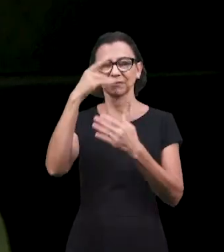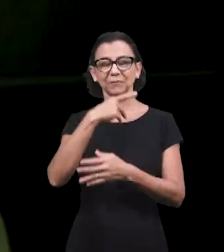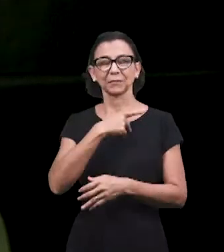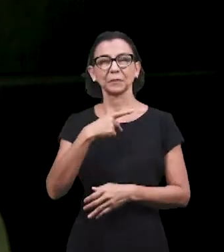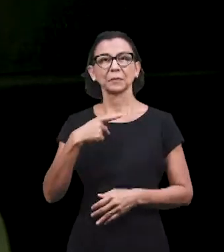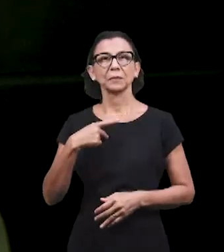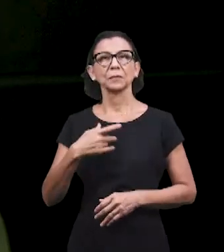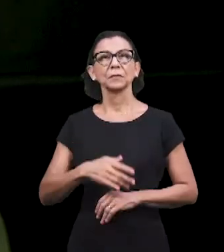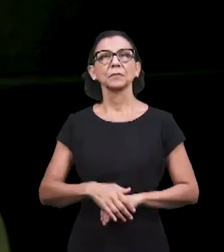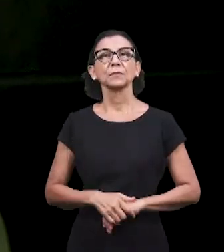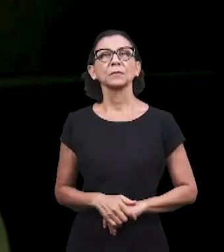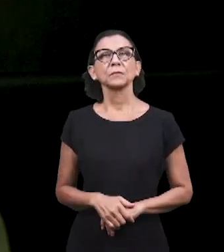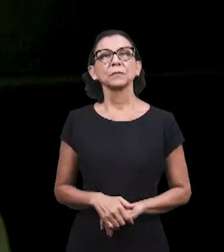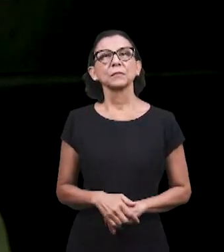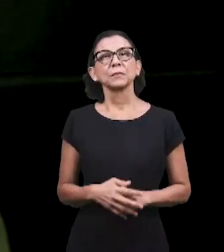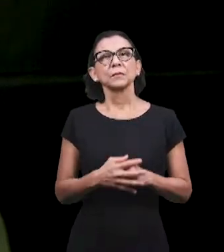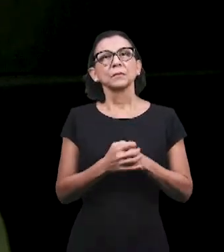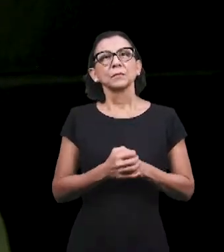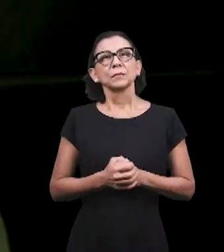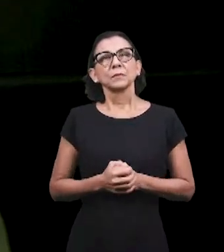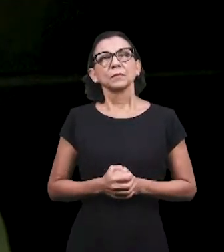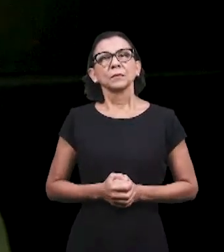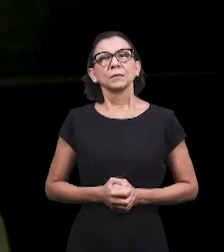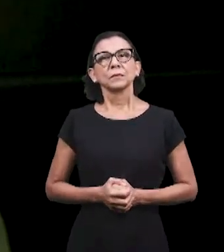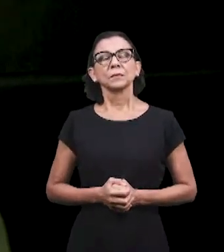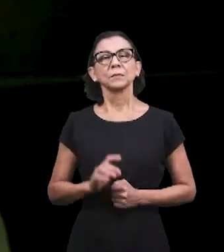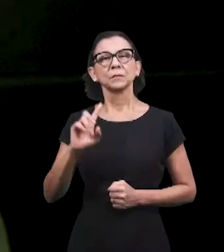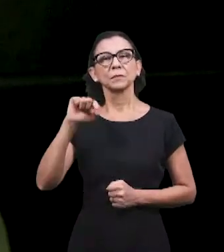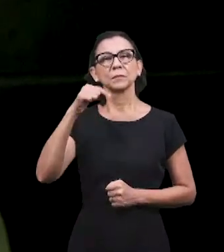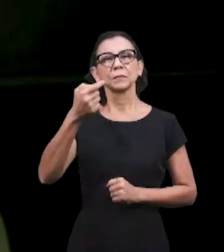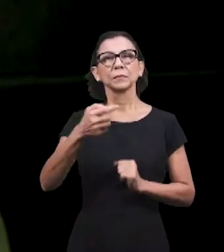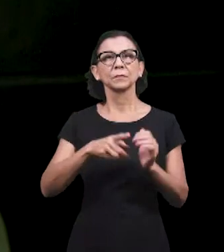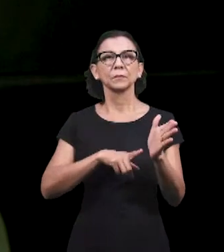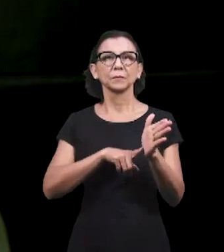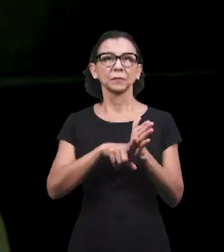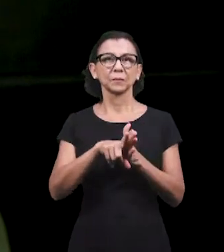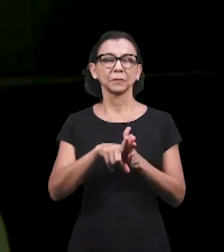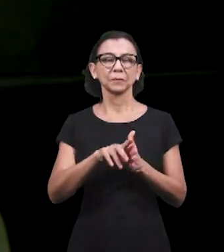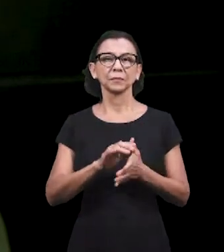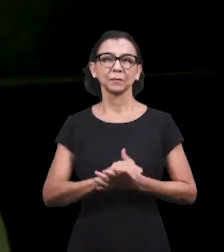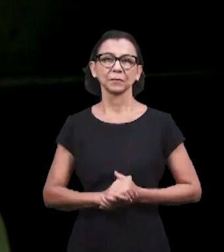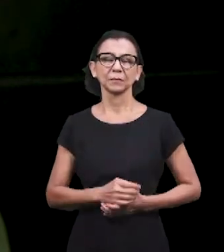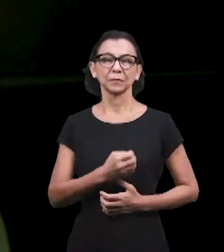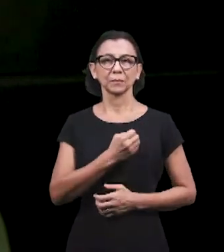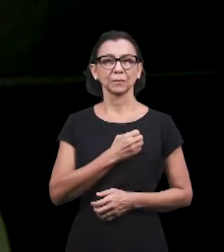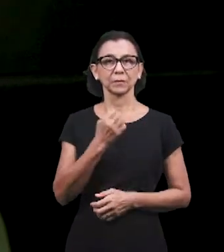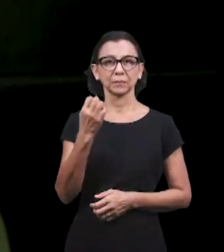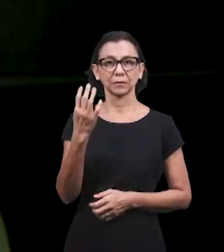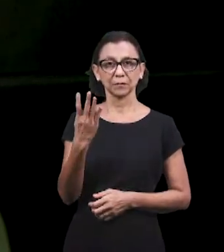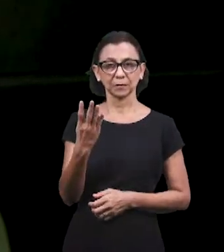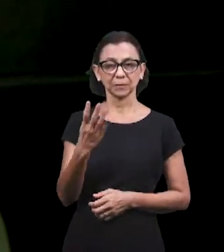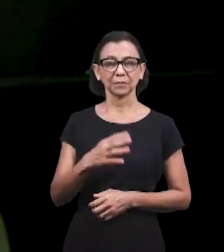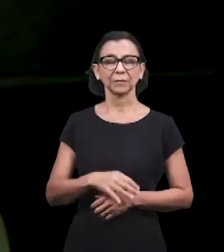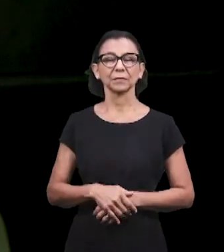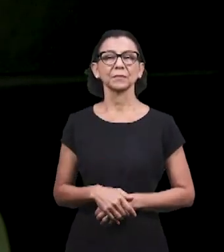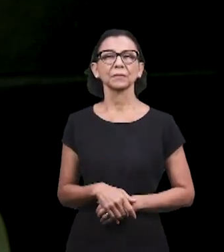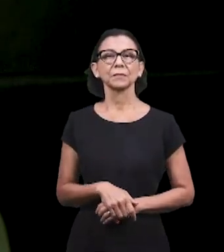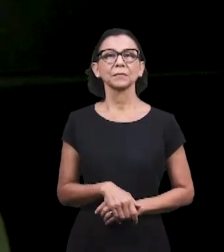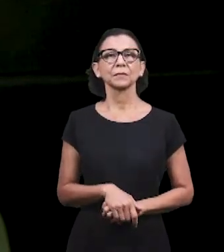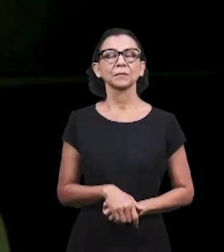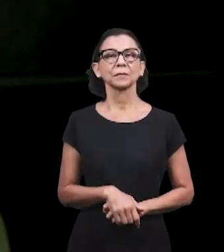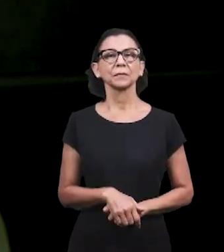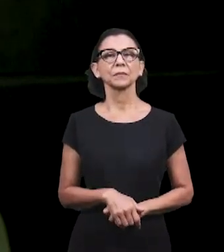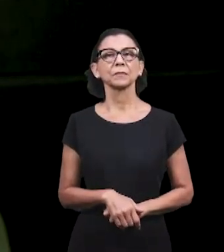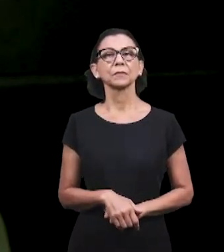Campos. Amém, irmãos. Vamos agora então passar para a nossa próxima pergunta, que é a pergunta 4. Temos a quinta pergunta ainda. E a